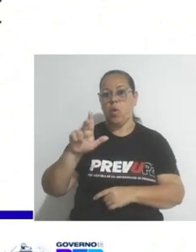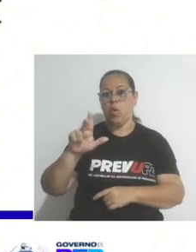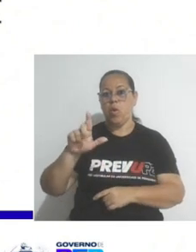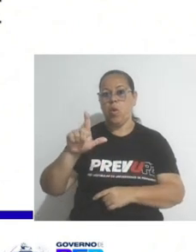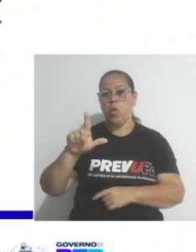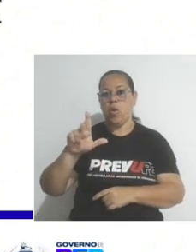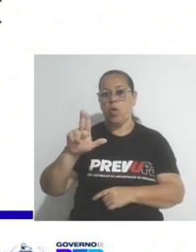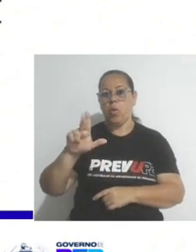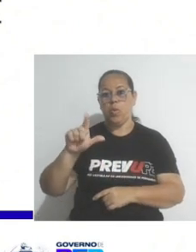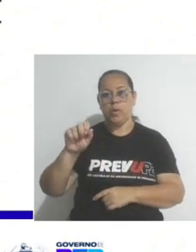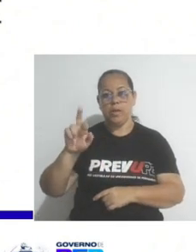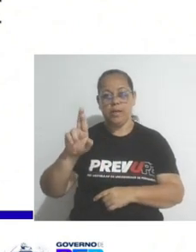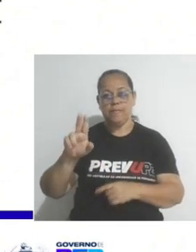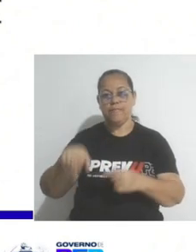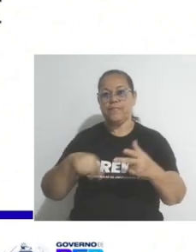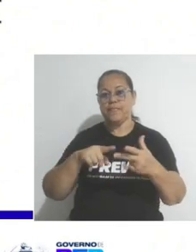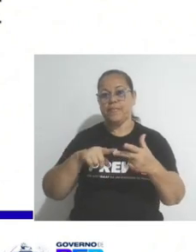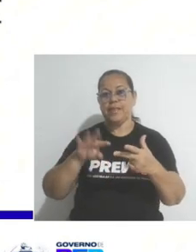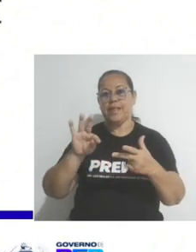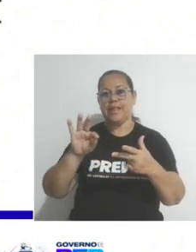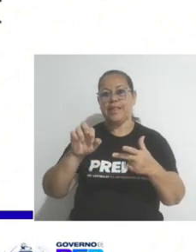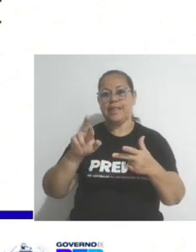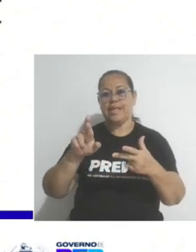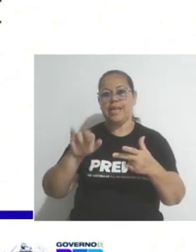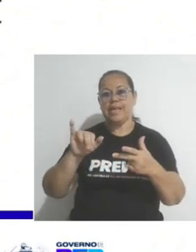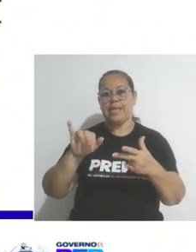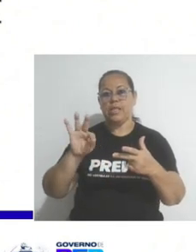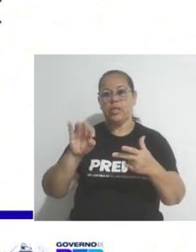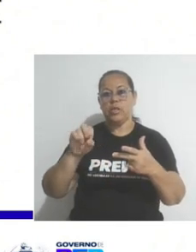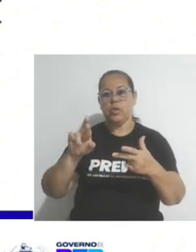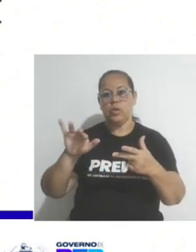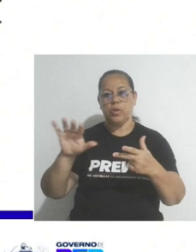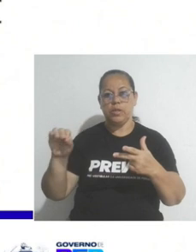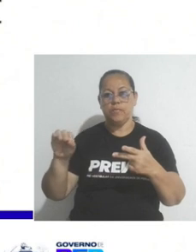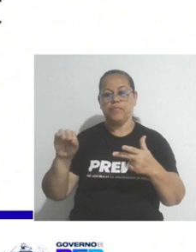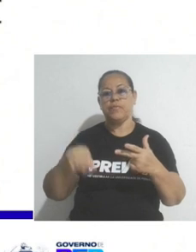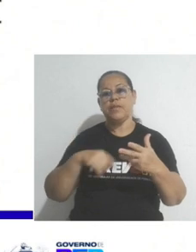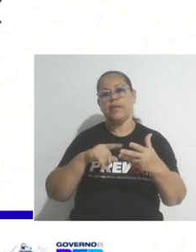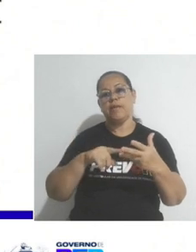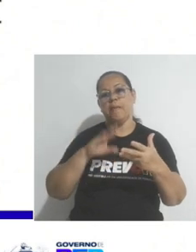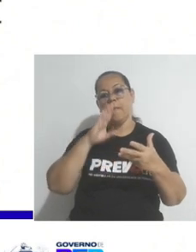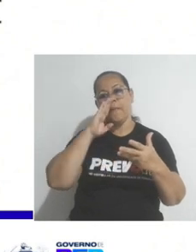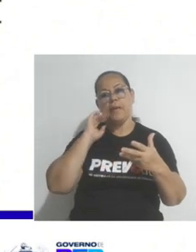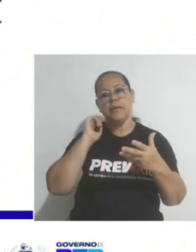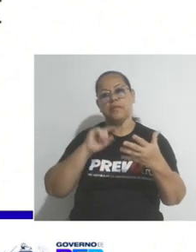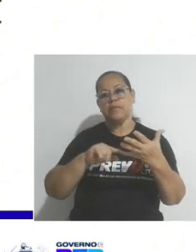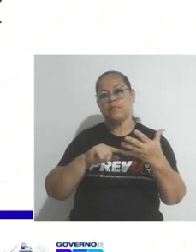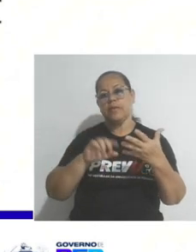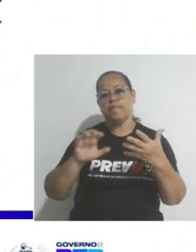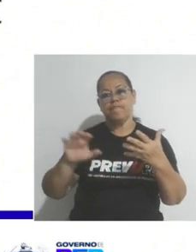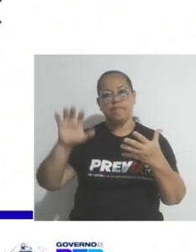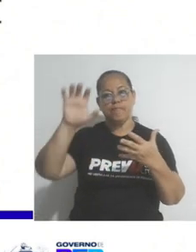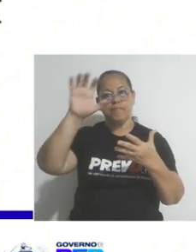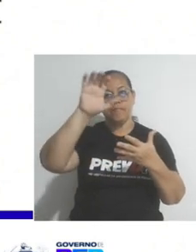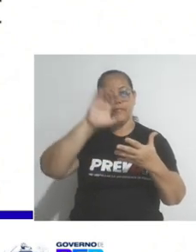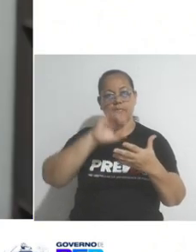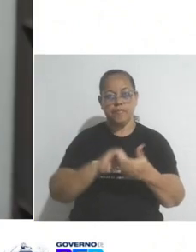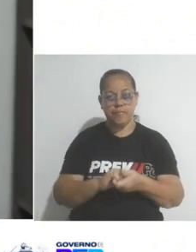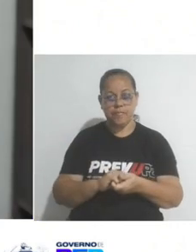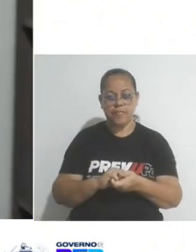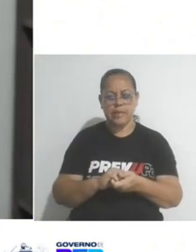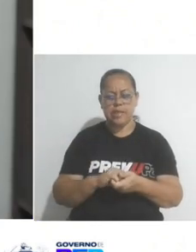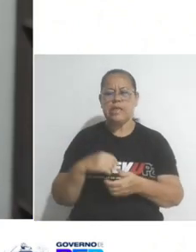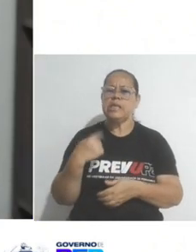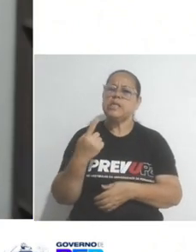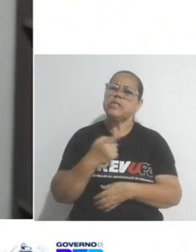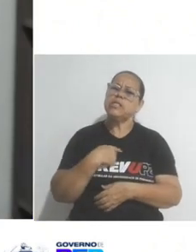número C território A opção número D marxismo E a opção número E região Se